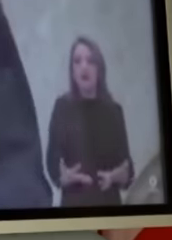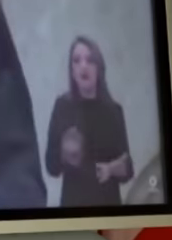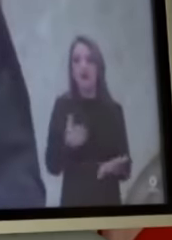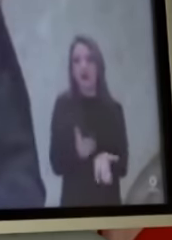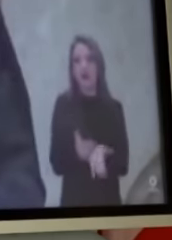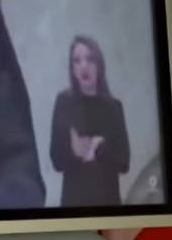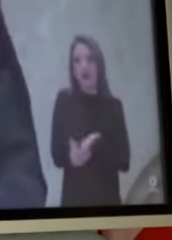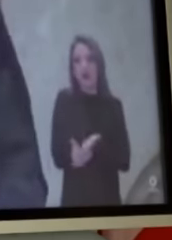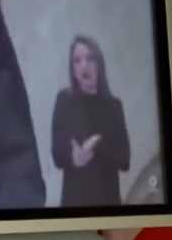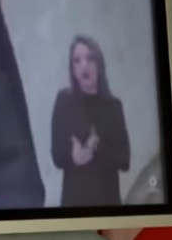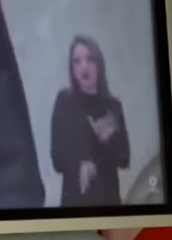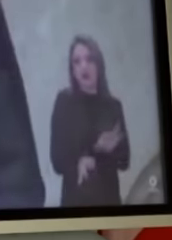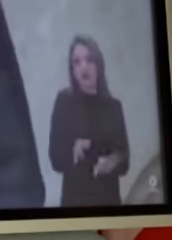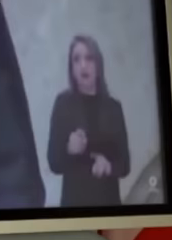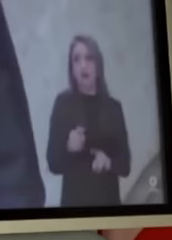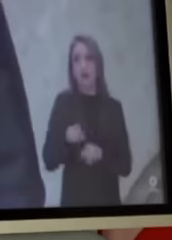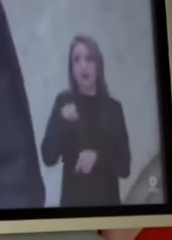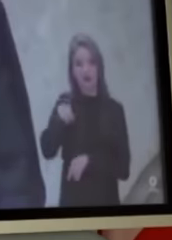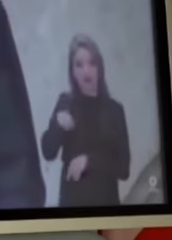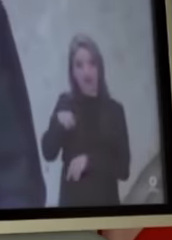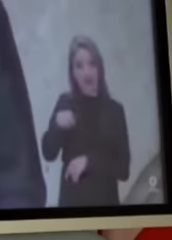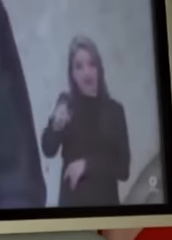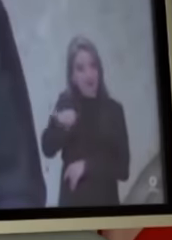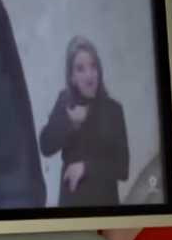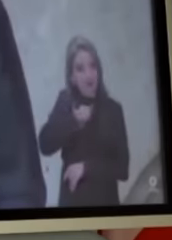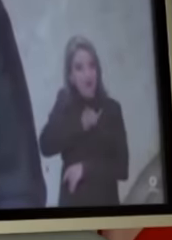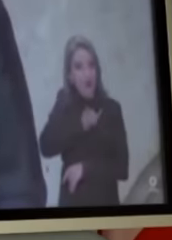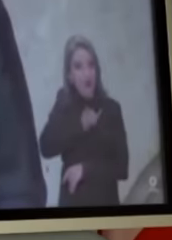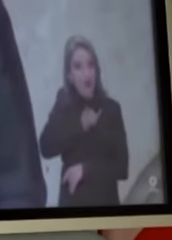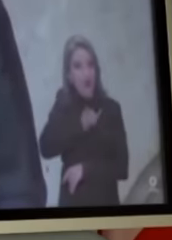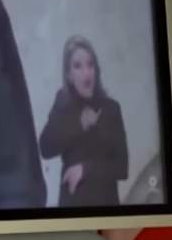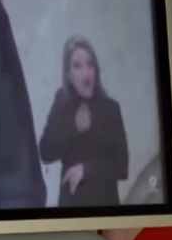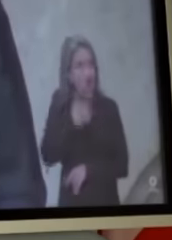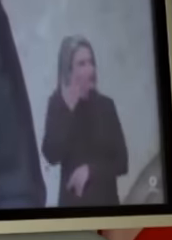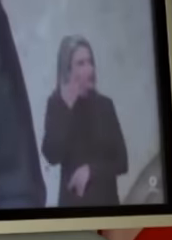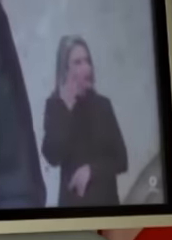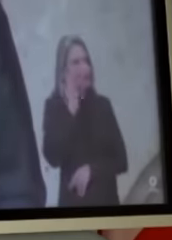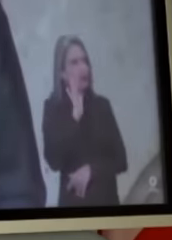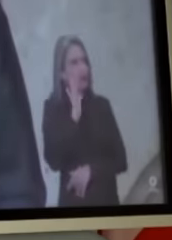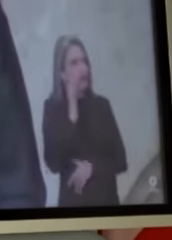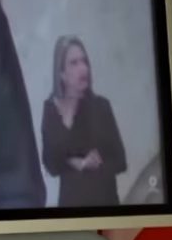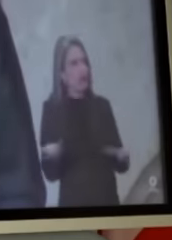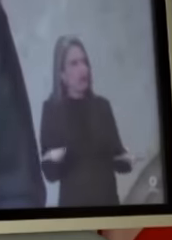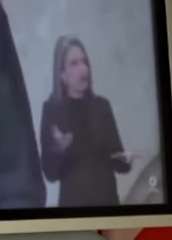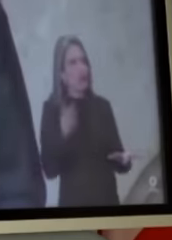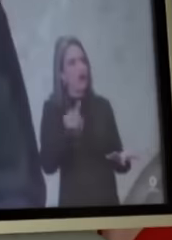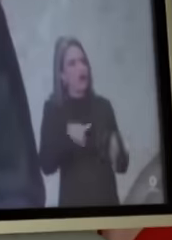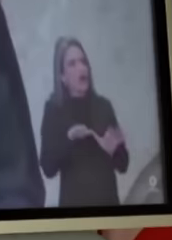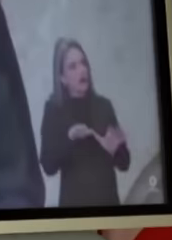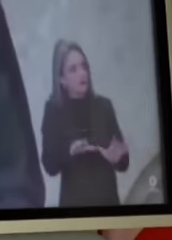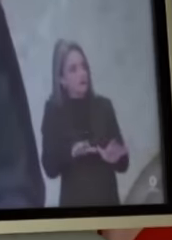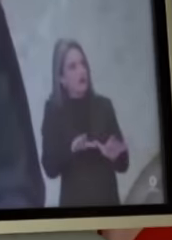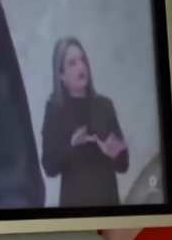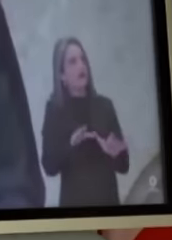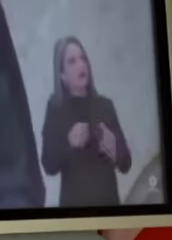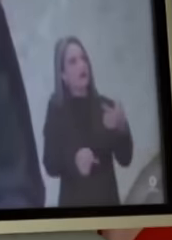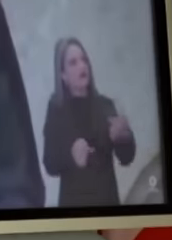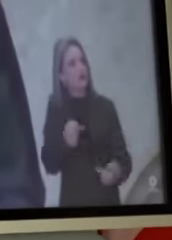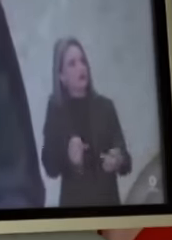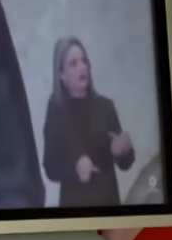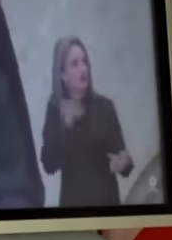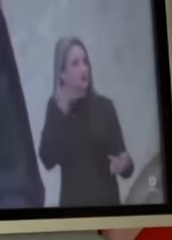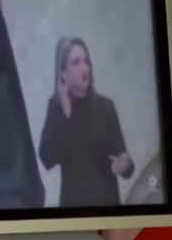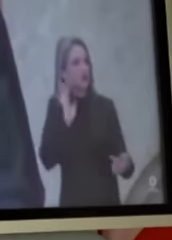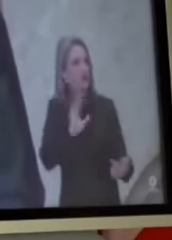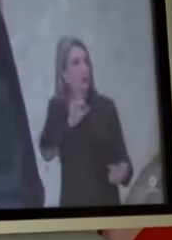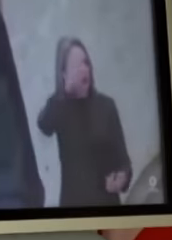ele me disse que não estava informado de que esta era a questão e ele se